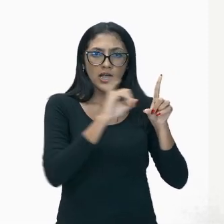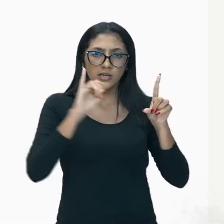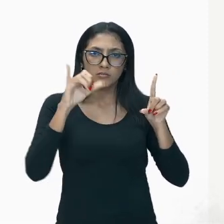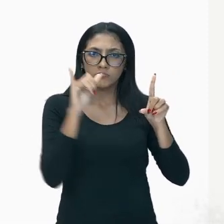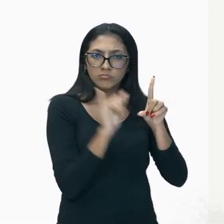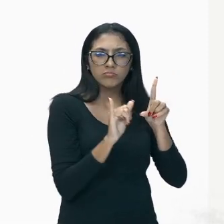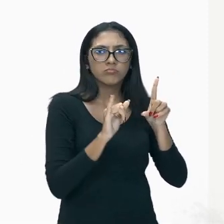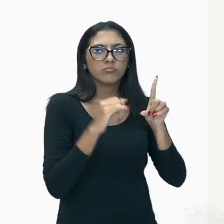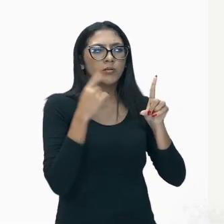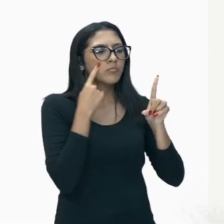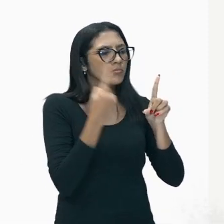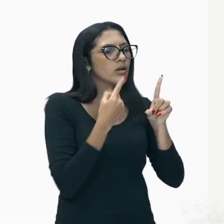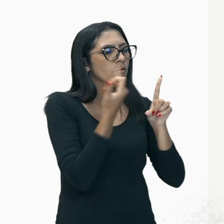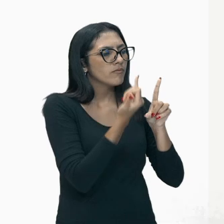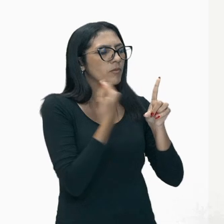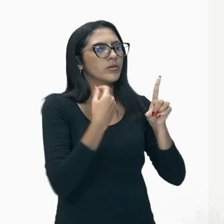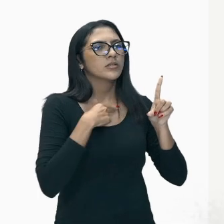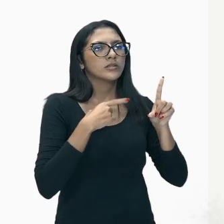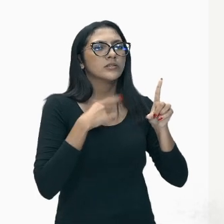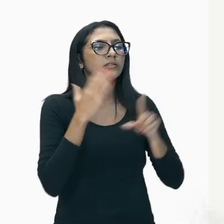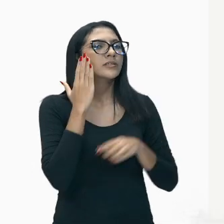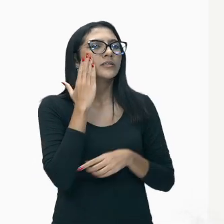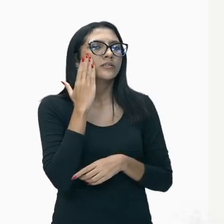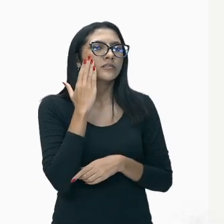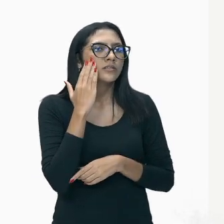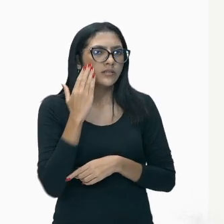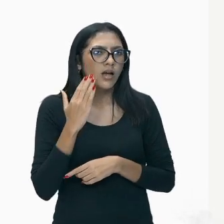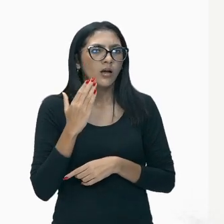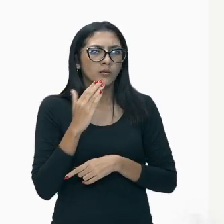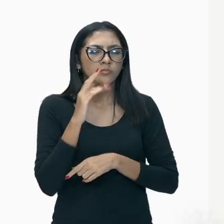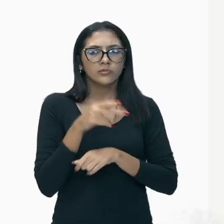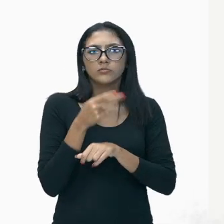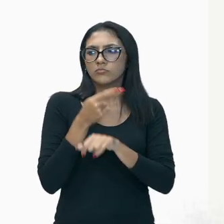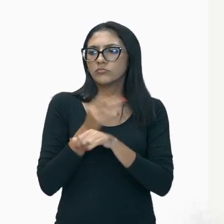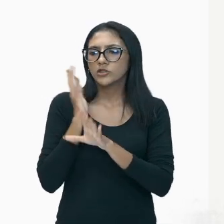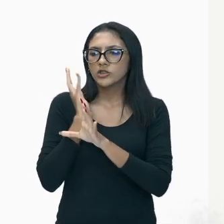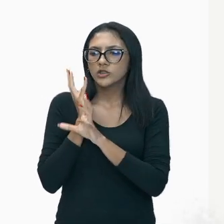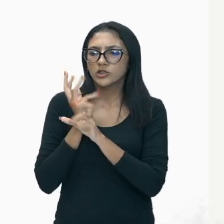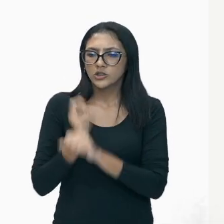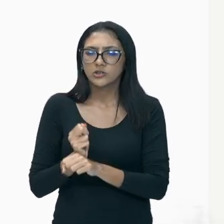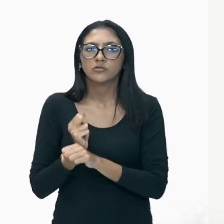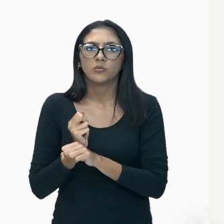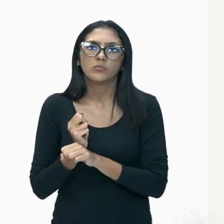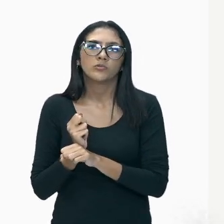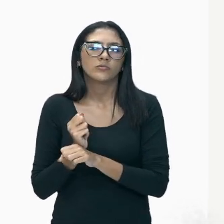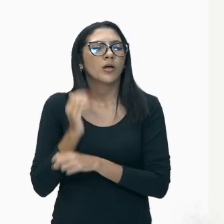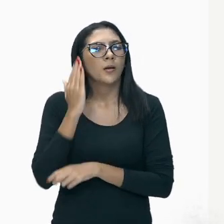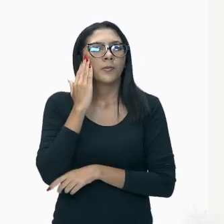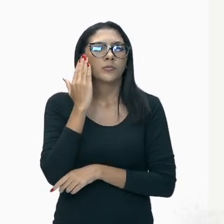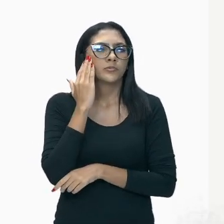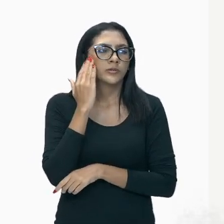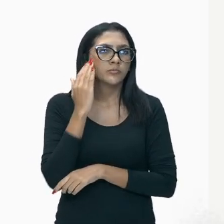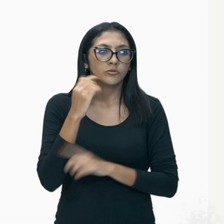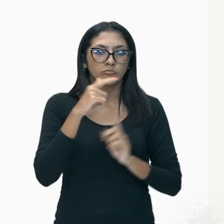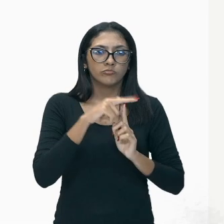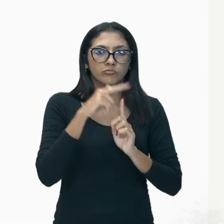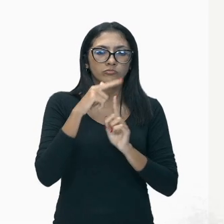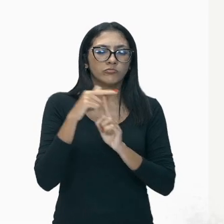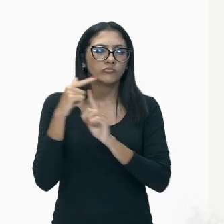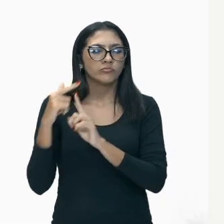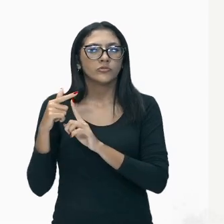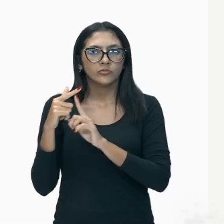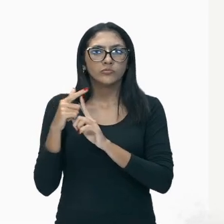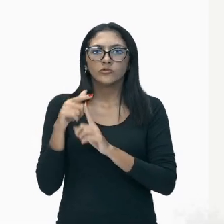extrair essa informação para realizar o cálculo. Saber calcular o consumo de energia